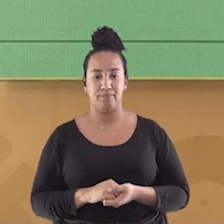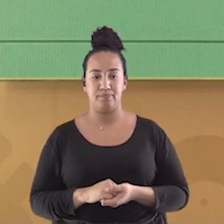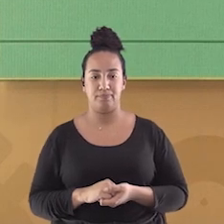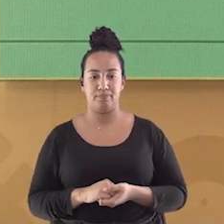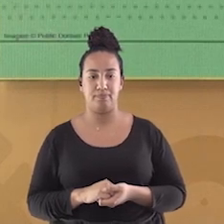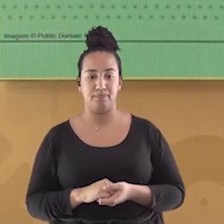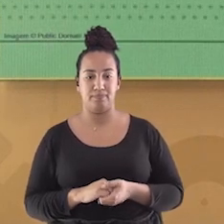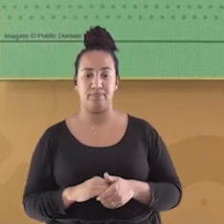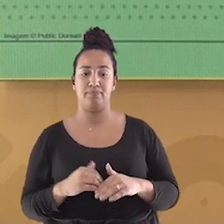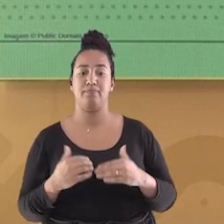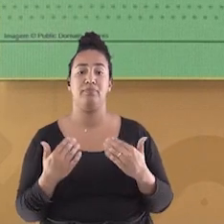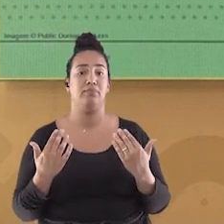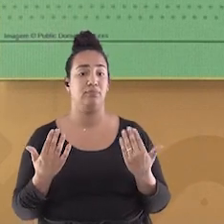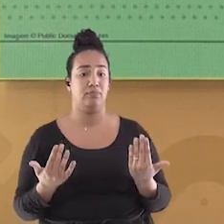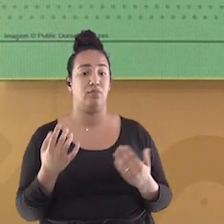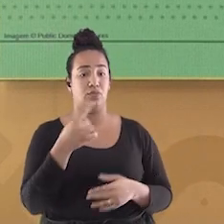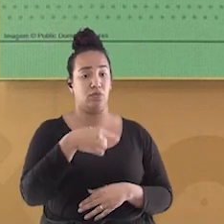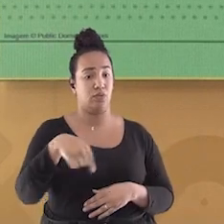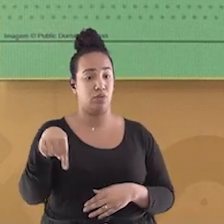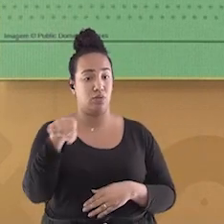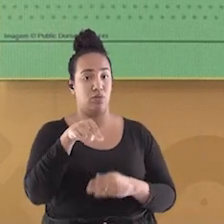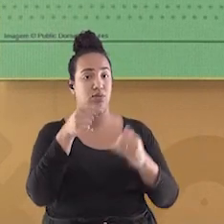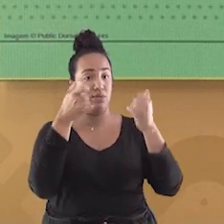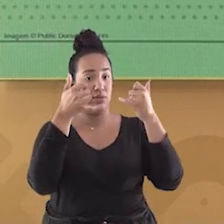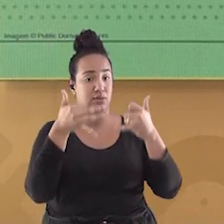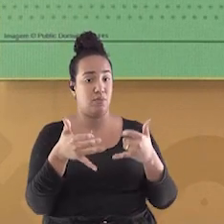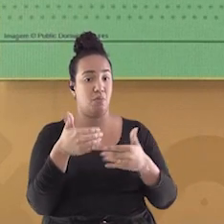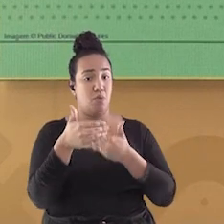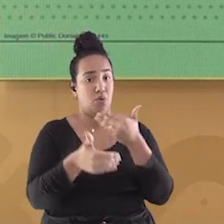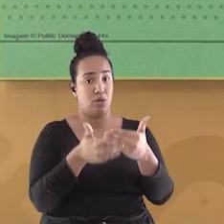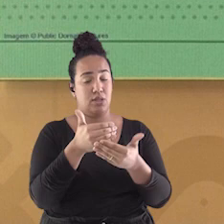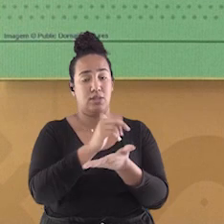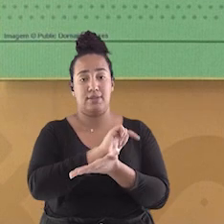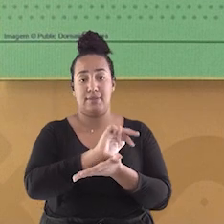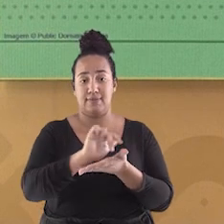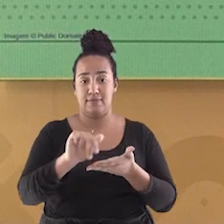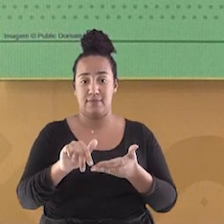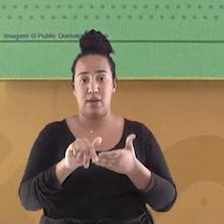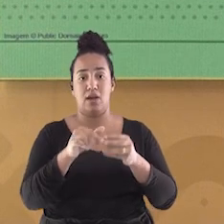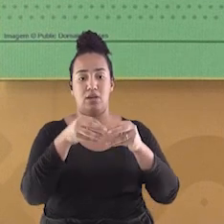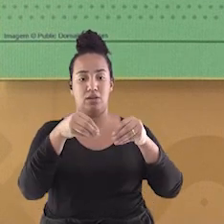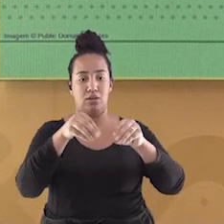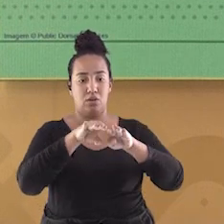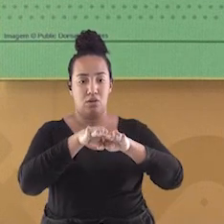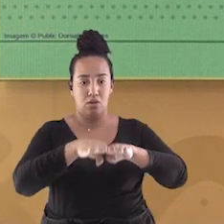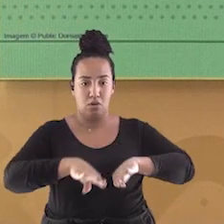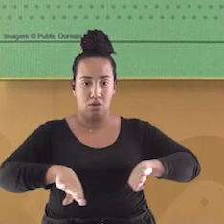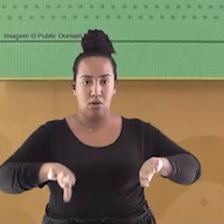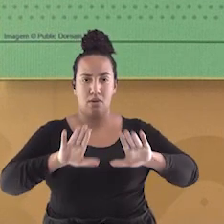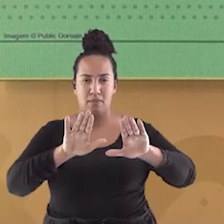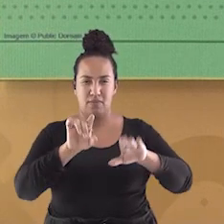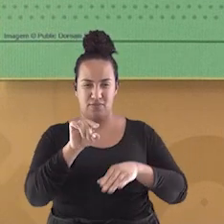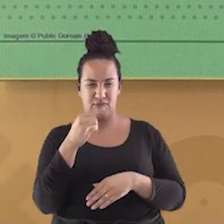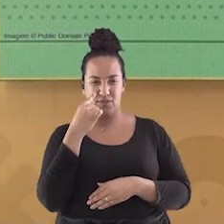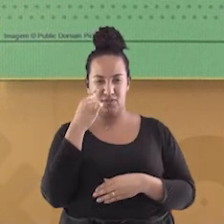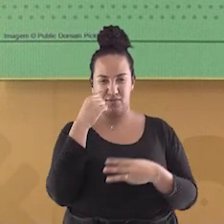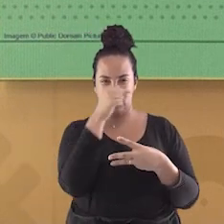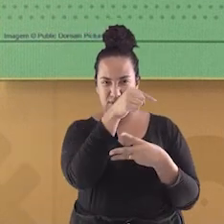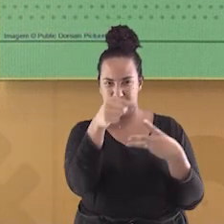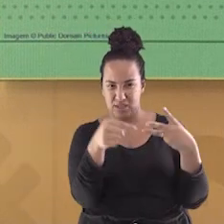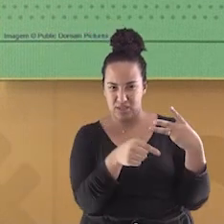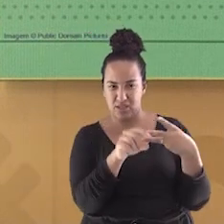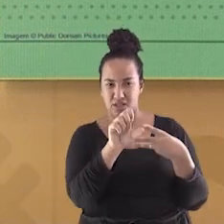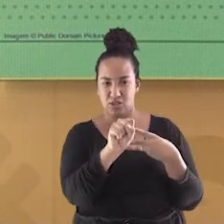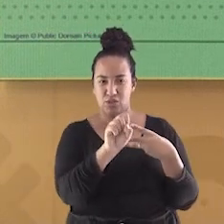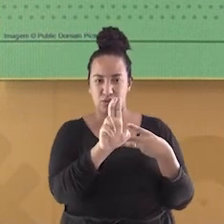Bom, estamos falando de vários processos erosivos, mas você já ouviu falar de sulco,